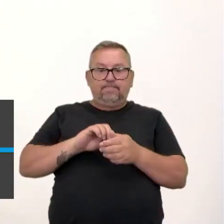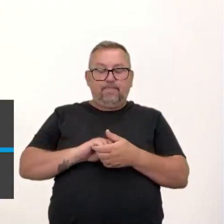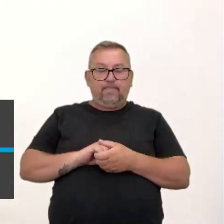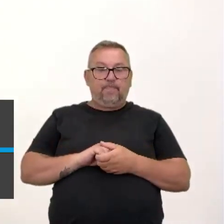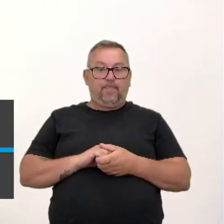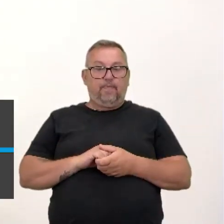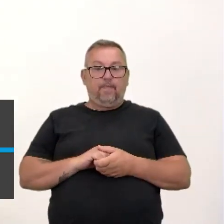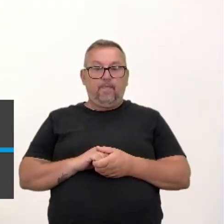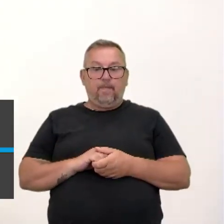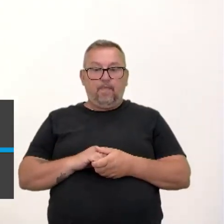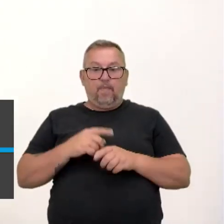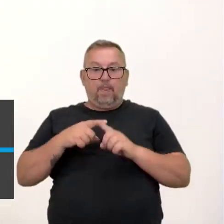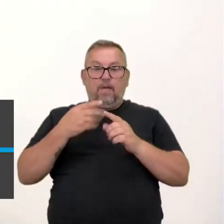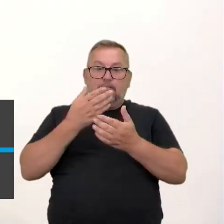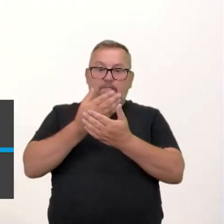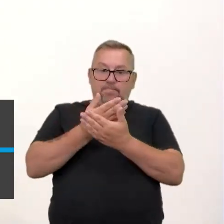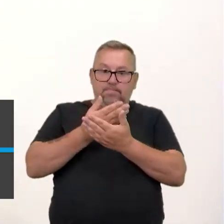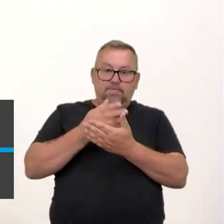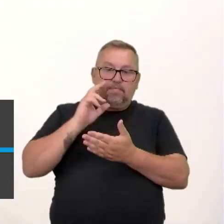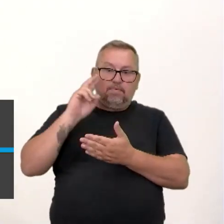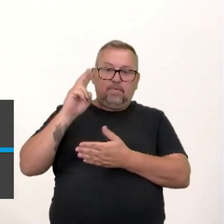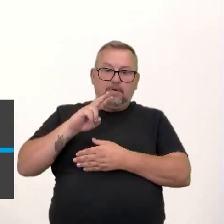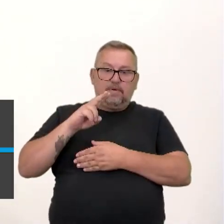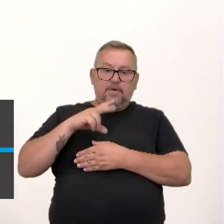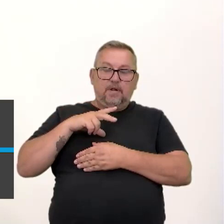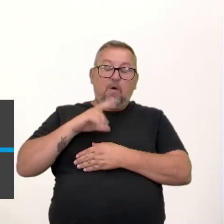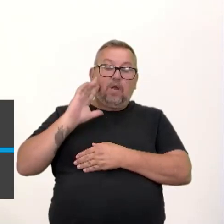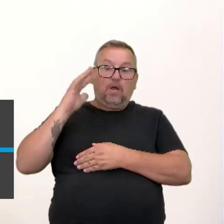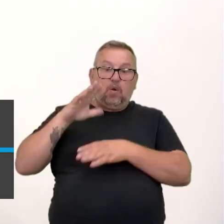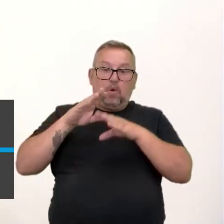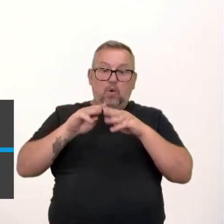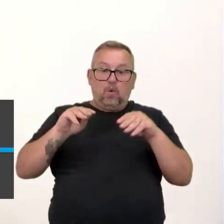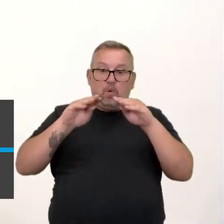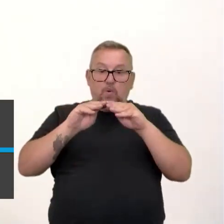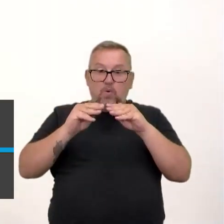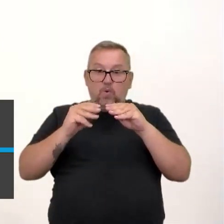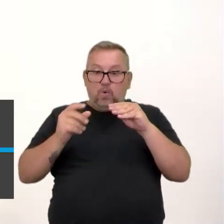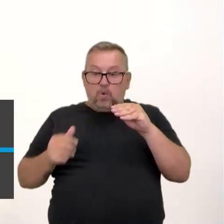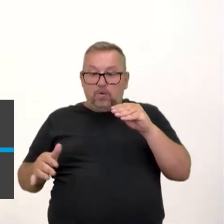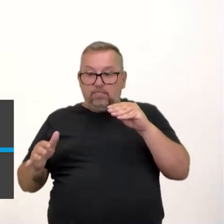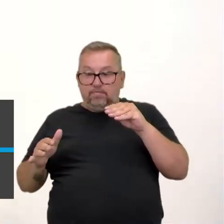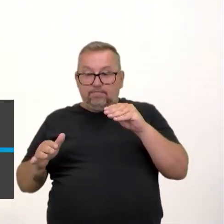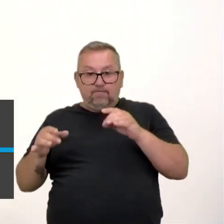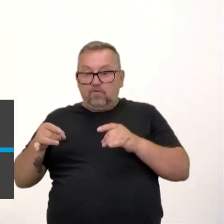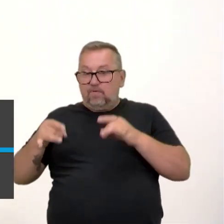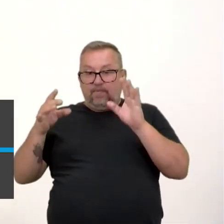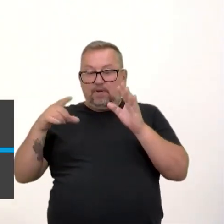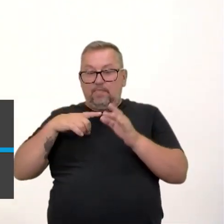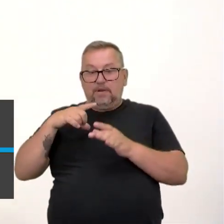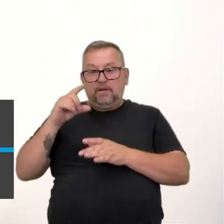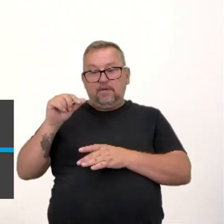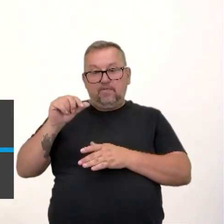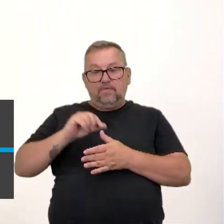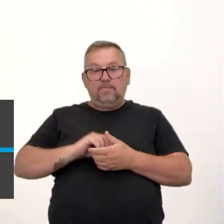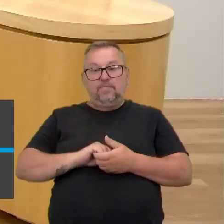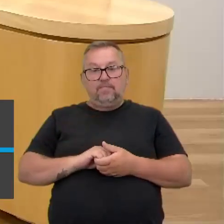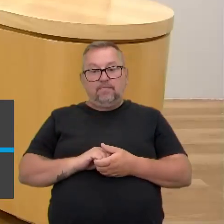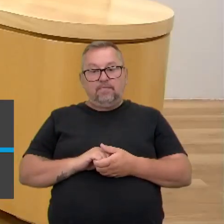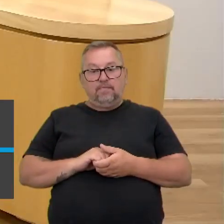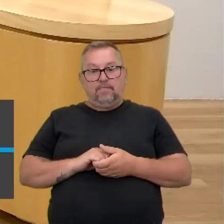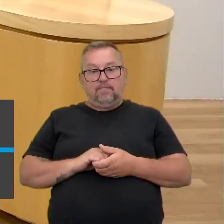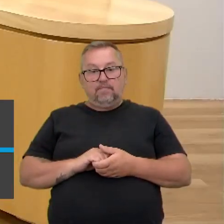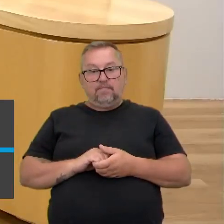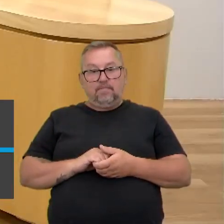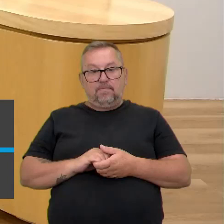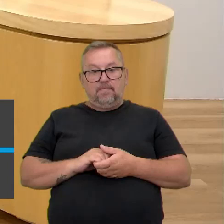Porque quando há um estudo geológico dizendo esse solo desaba, a especulação imobiliária não vai vender isso para quem tem dinheiro. essa área vai